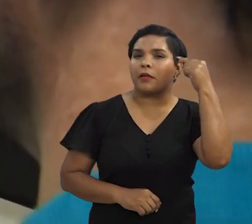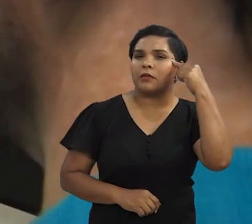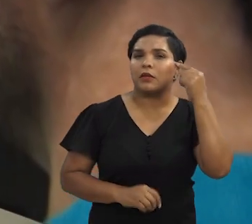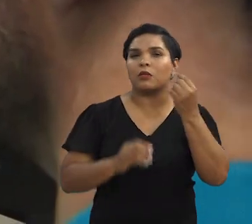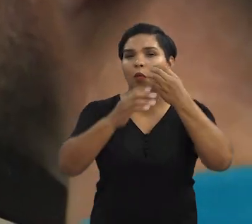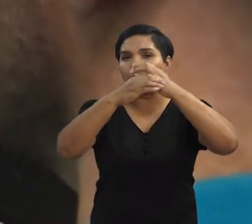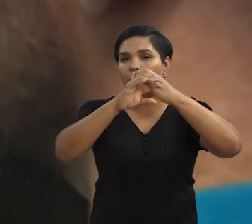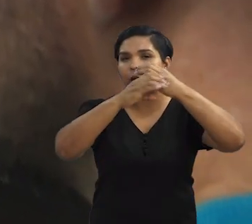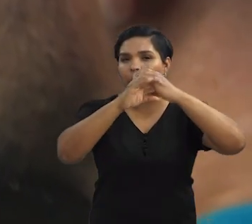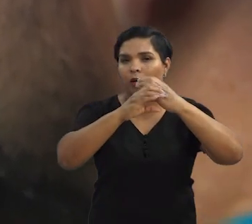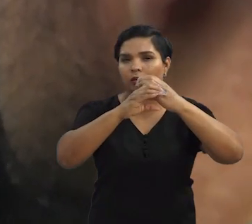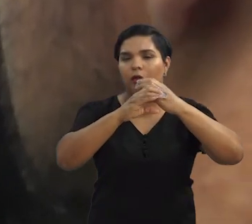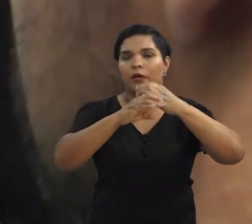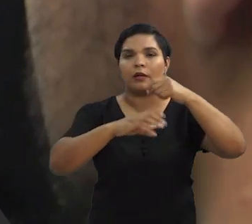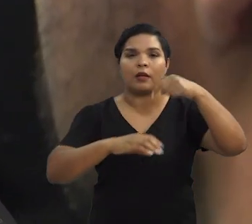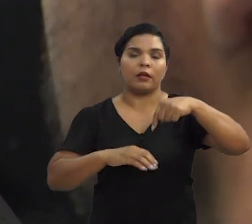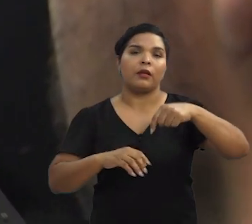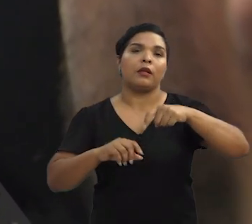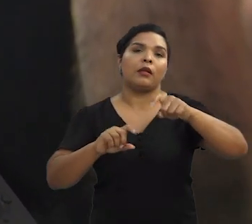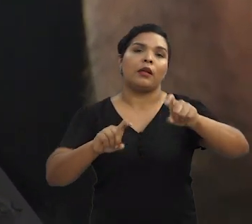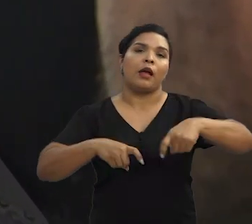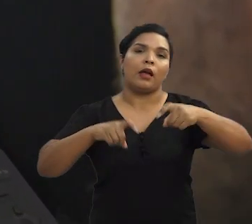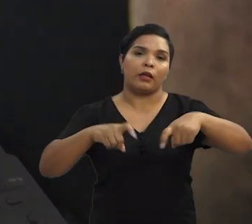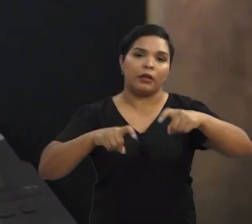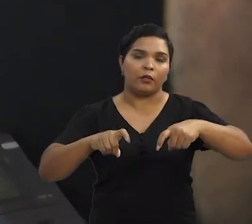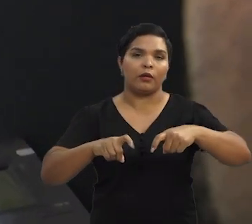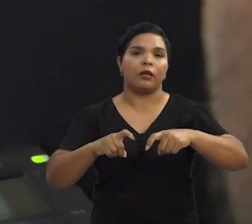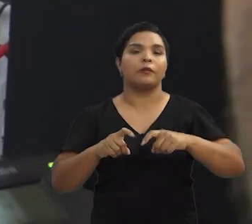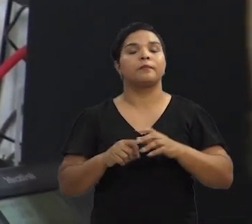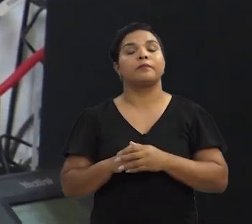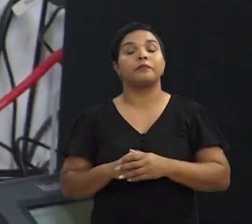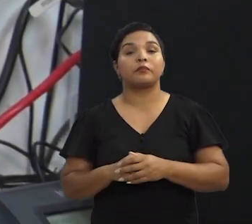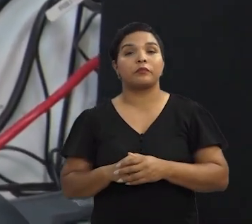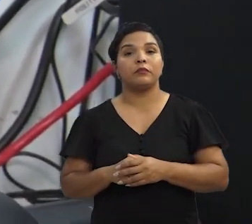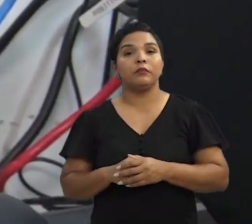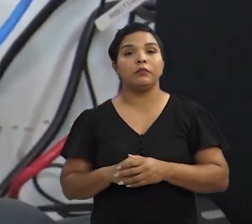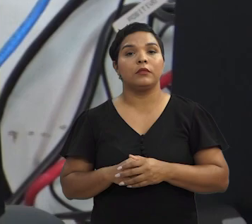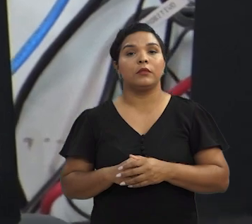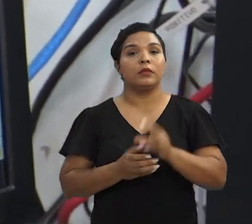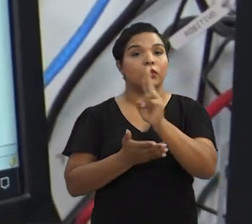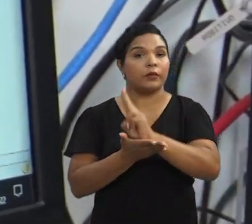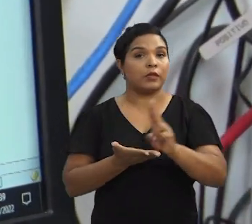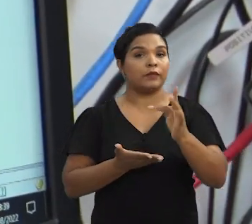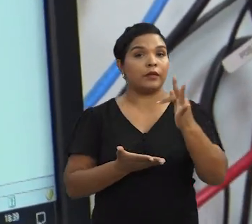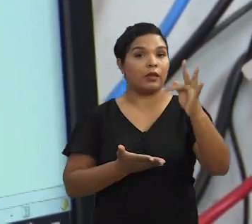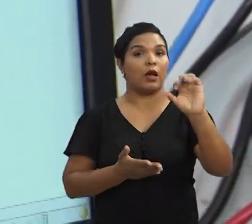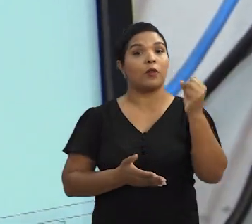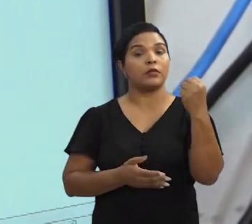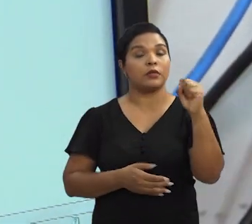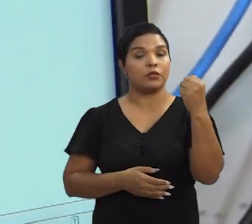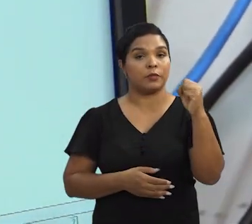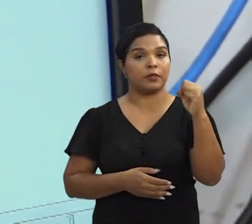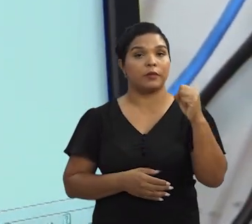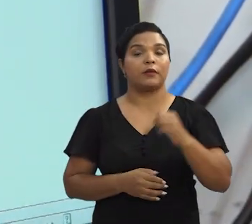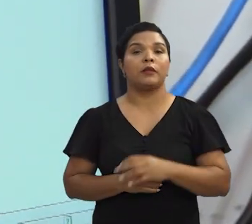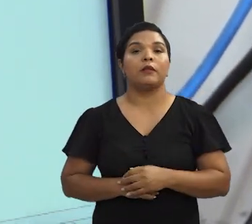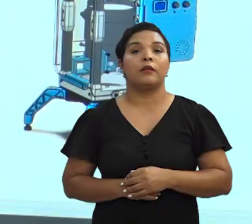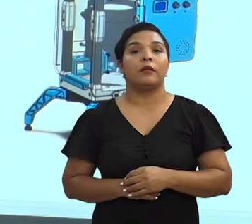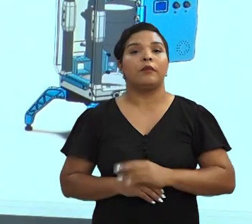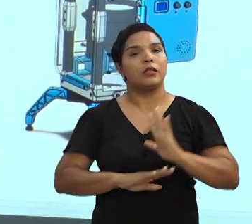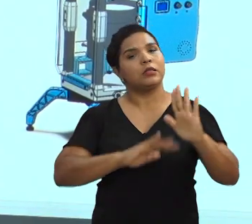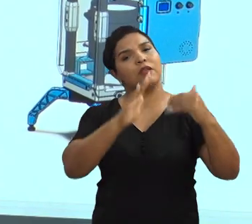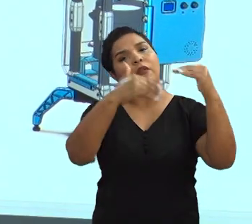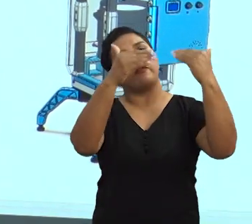Pensando nisso, o Laboratório de Máquinas e Motores Agrícola aqui do Departamento de Engenharia Agrícola da Universidade Federal de Sergipe